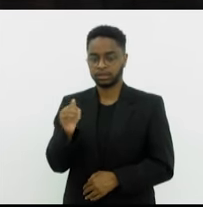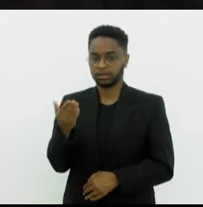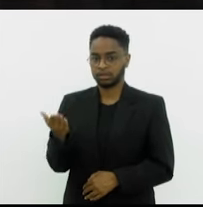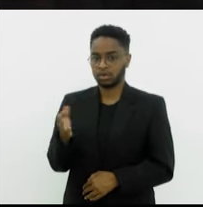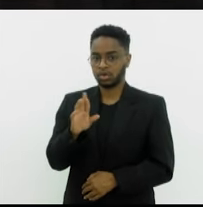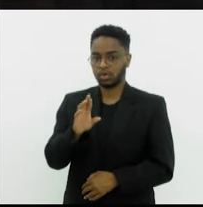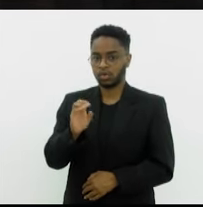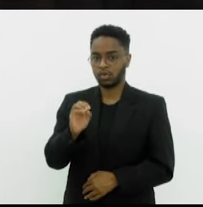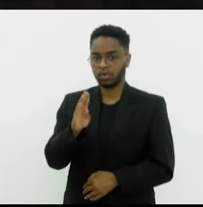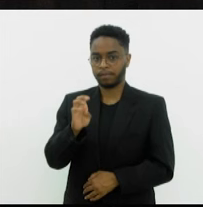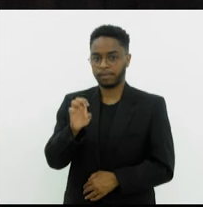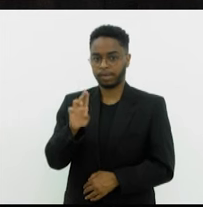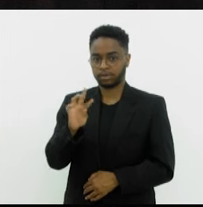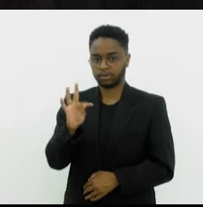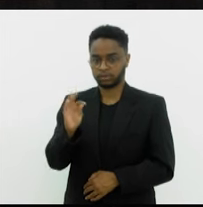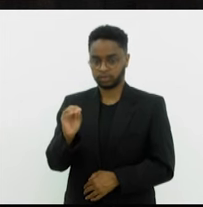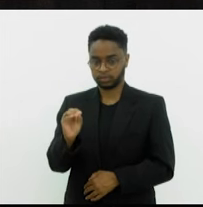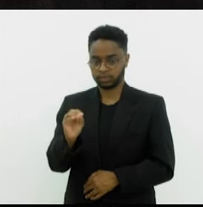Roberto.